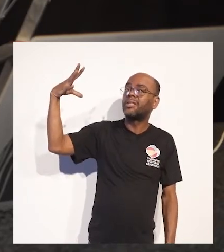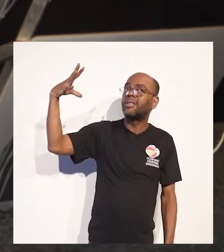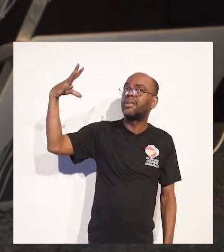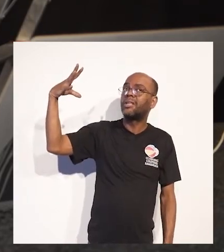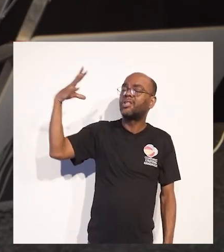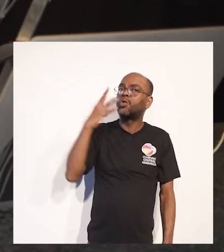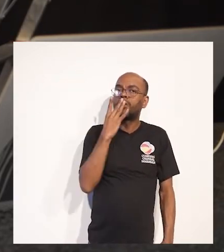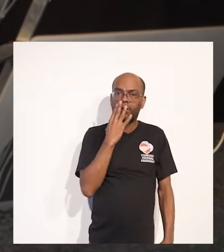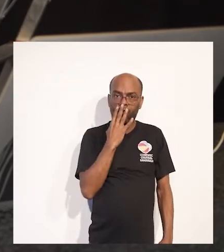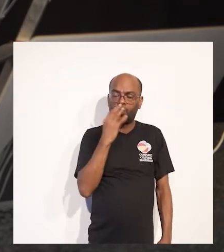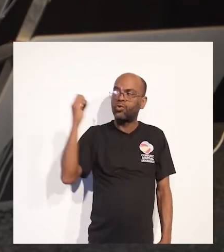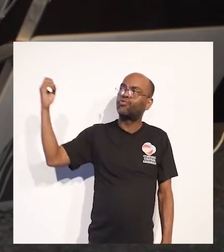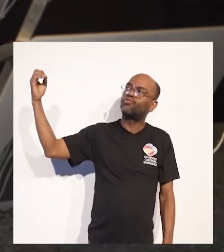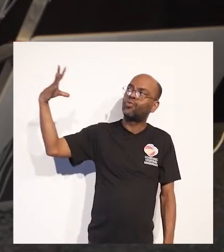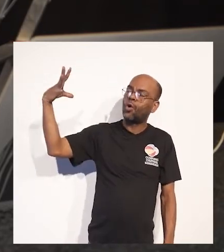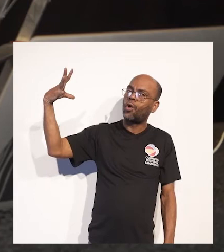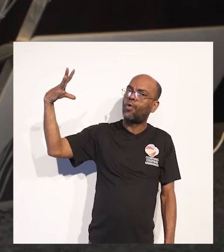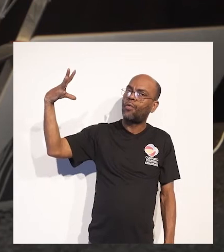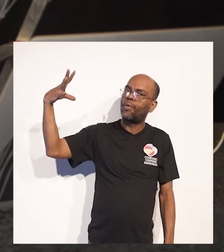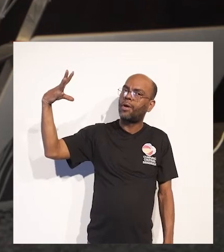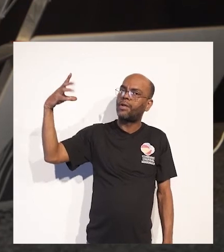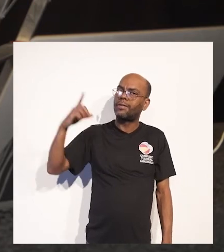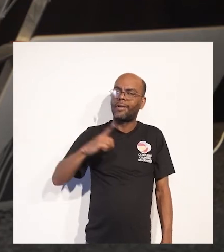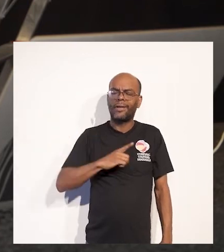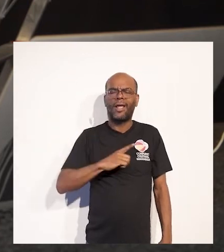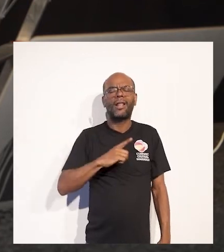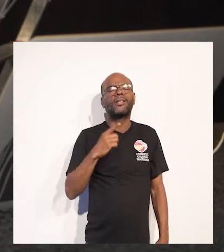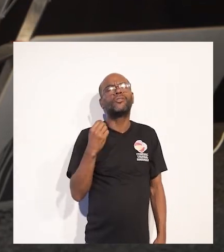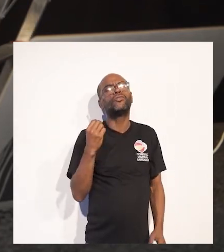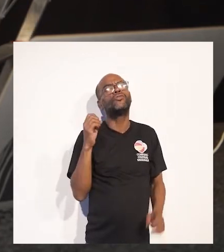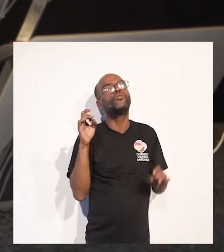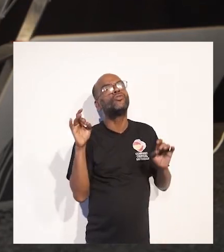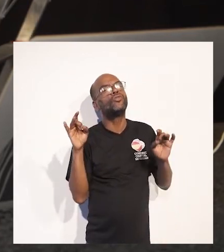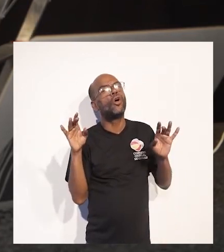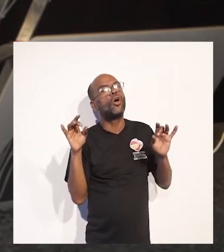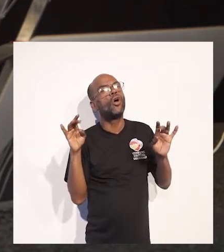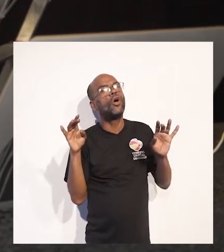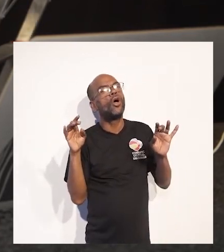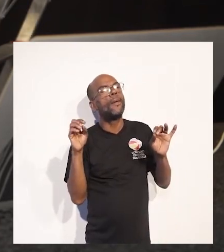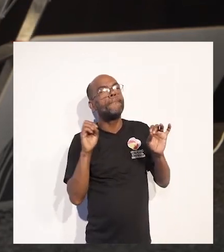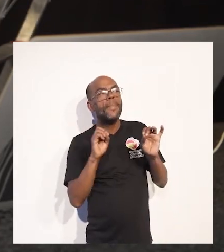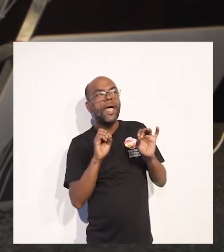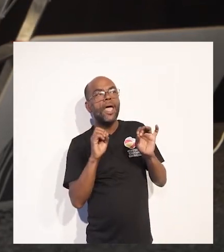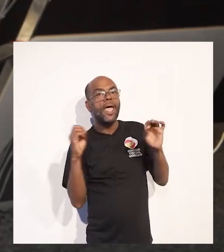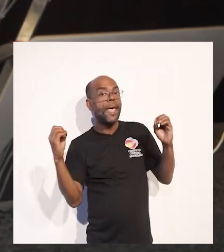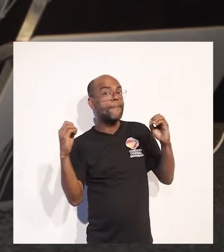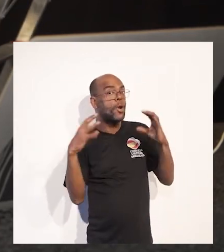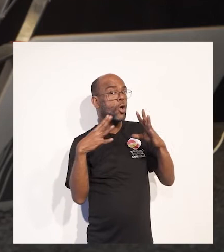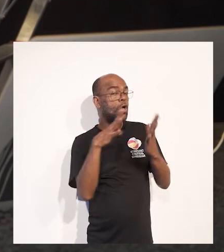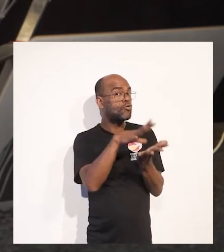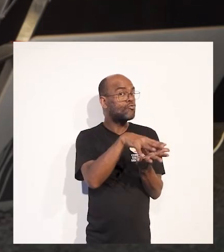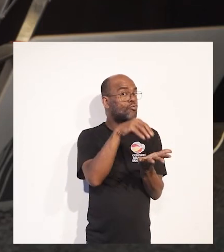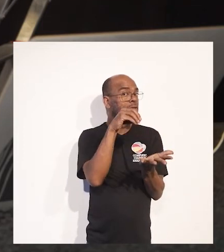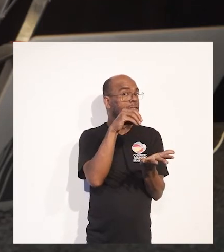todas as cores que a luz do Sol produz, ela só reproduz 60% dessas